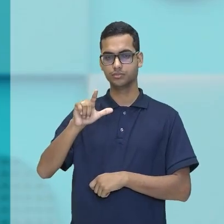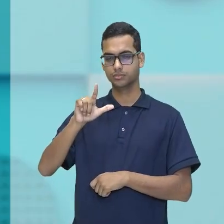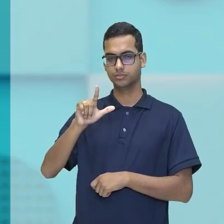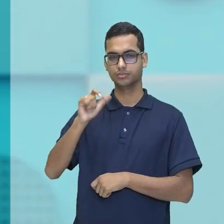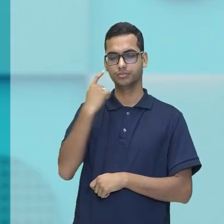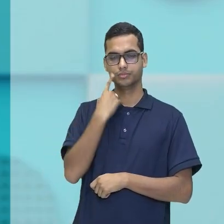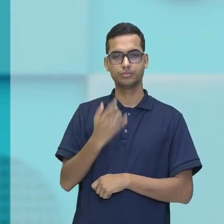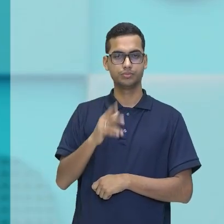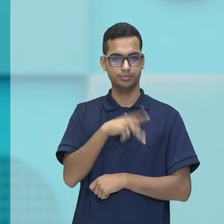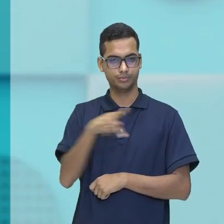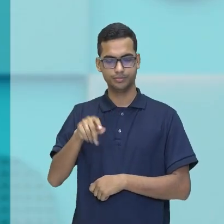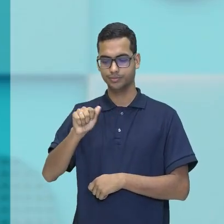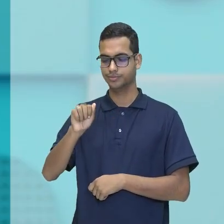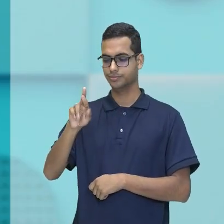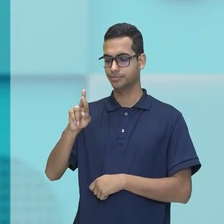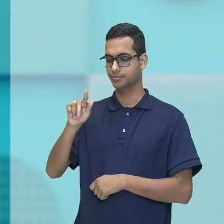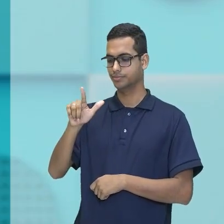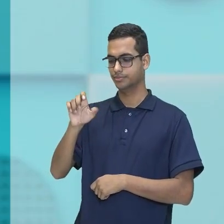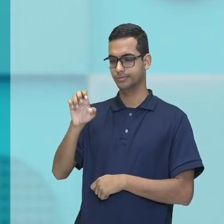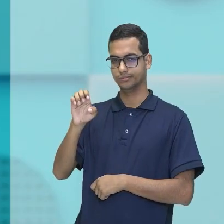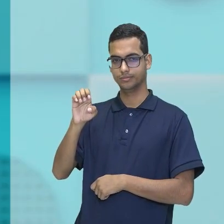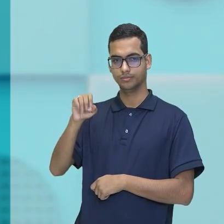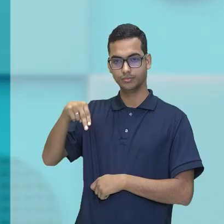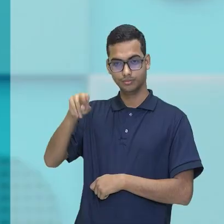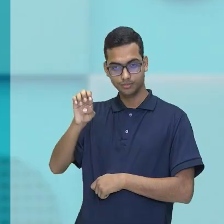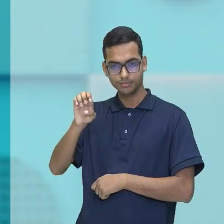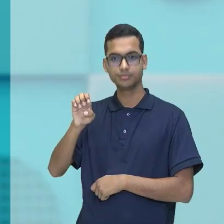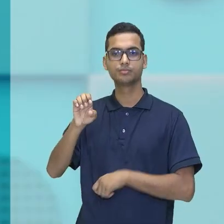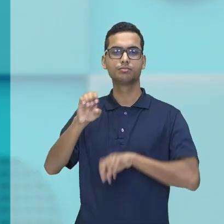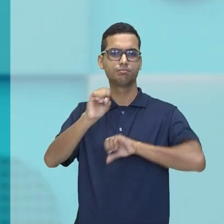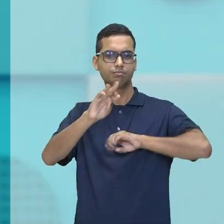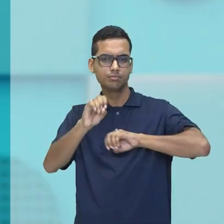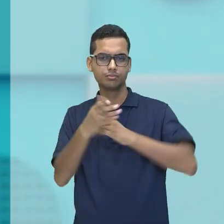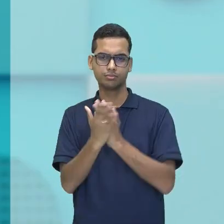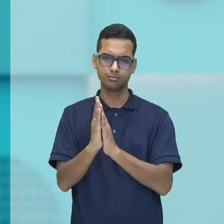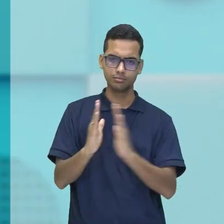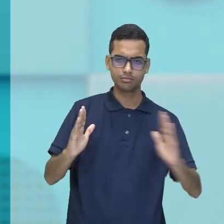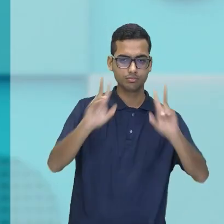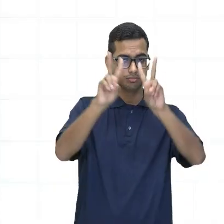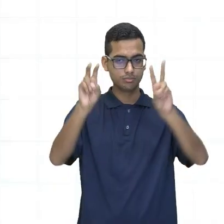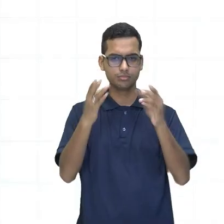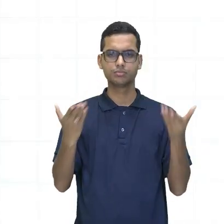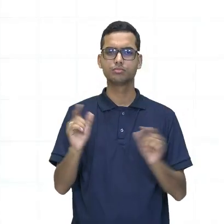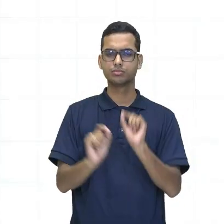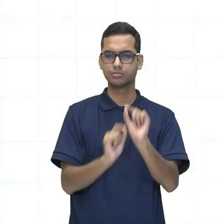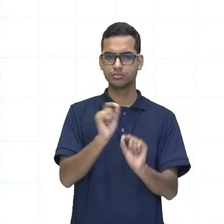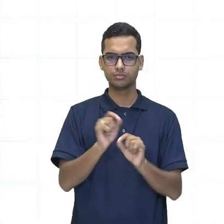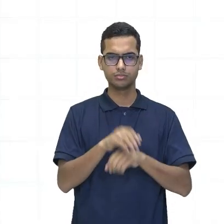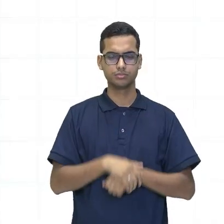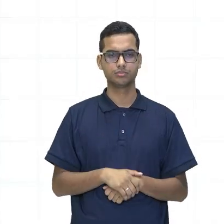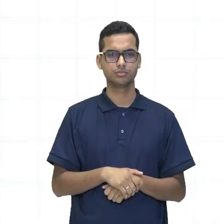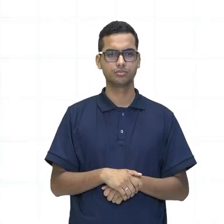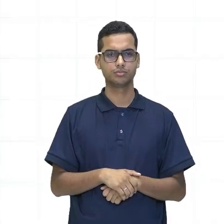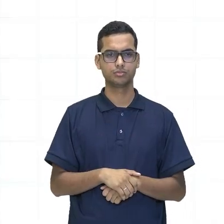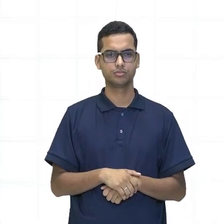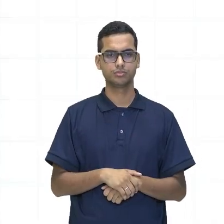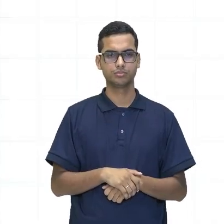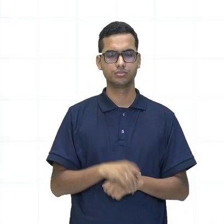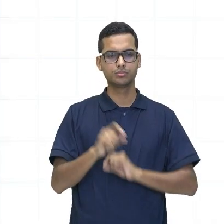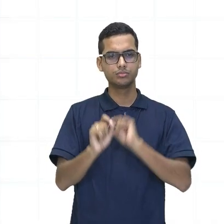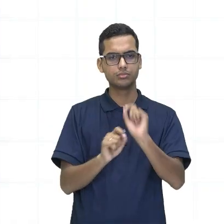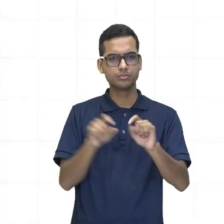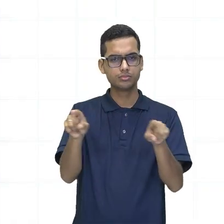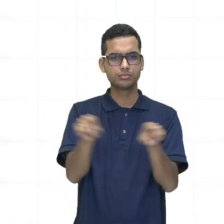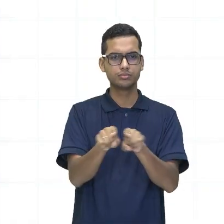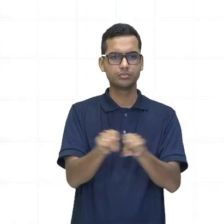Arlene Azulay e vou acompanhá-los nesta aula que tem como objeto de conhecimento a nossa aula número